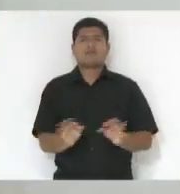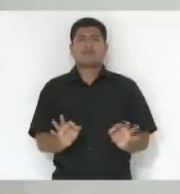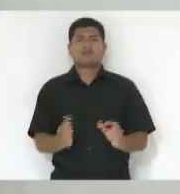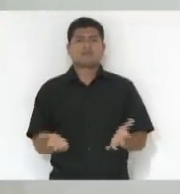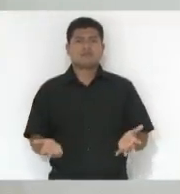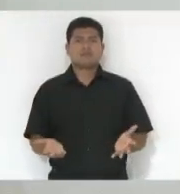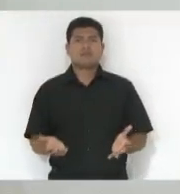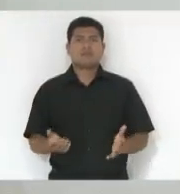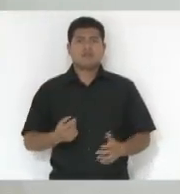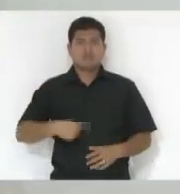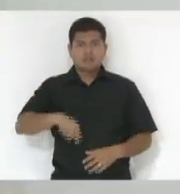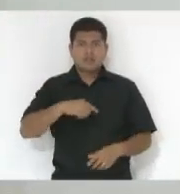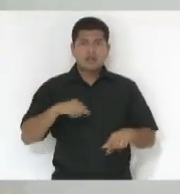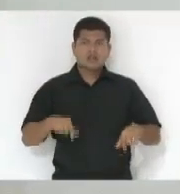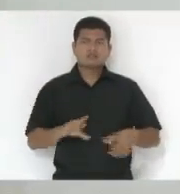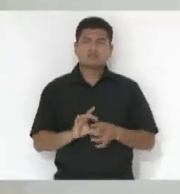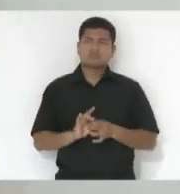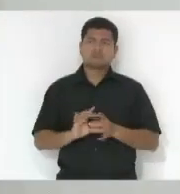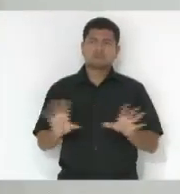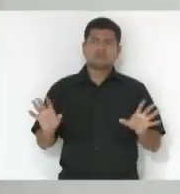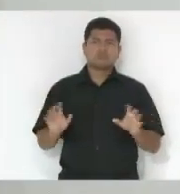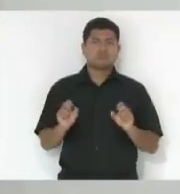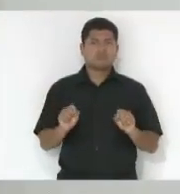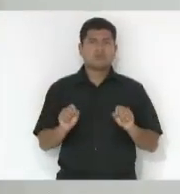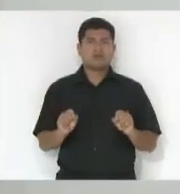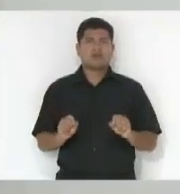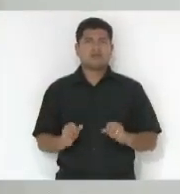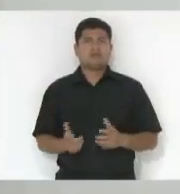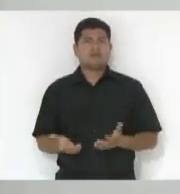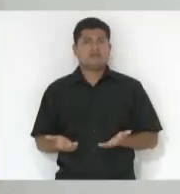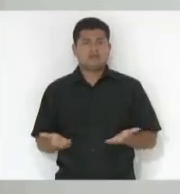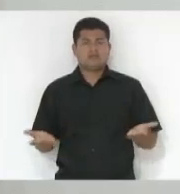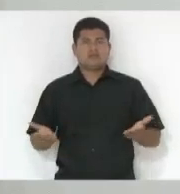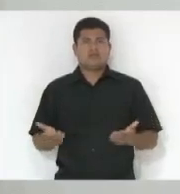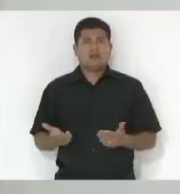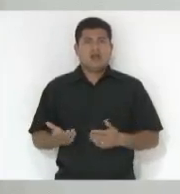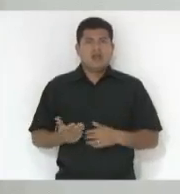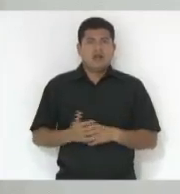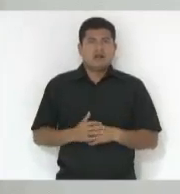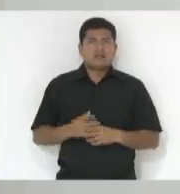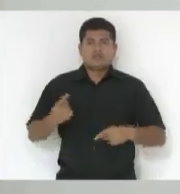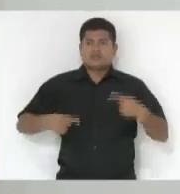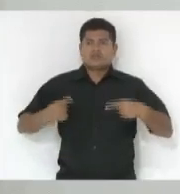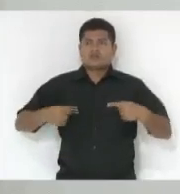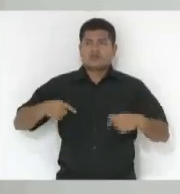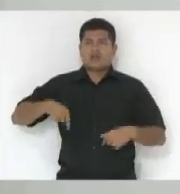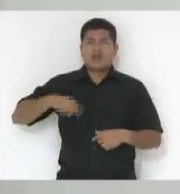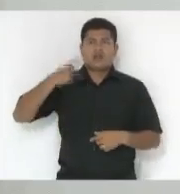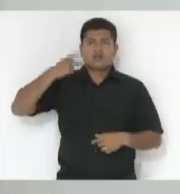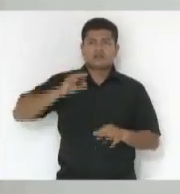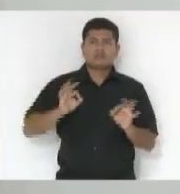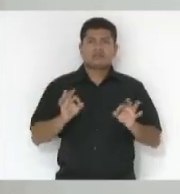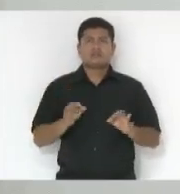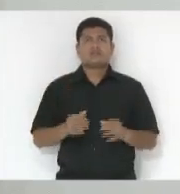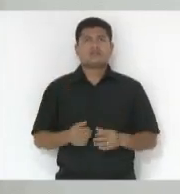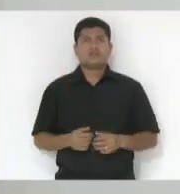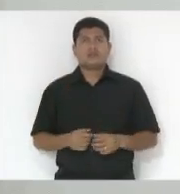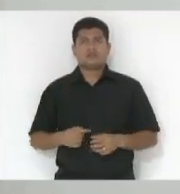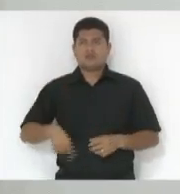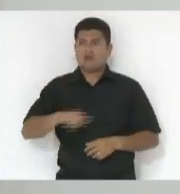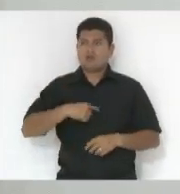aqui vamos permitir que essa prerrogativa seja excluída desse parlamento? Não é nesse parlamento que deveríamos estar questionando